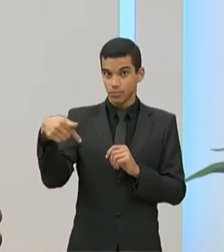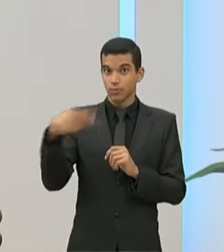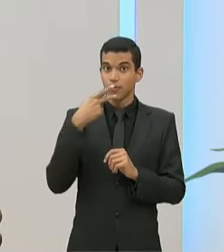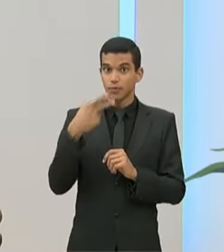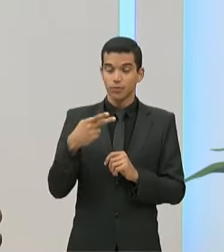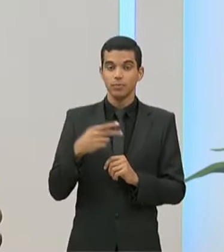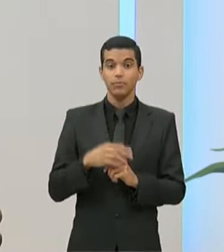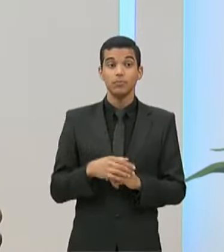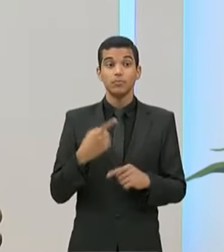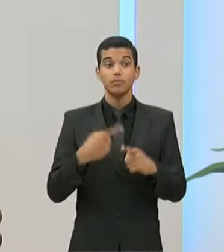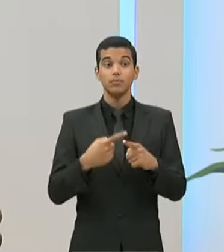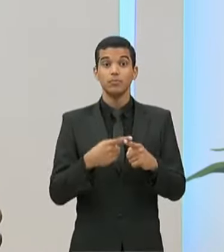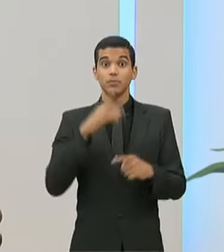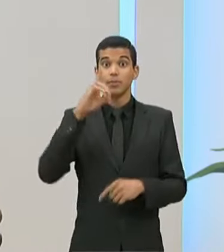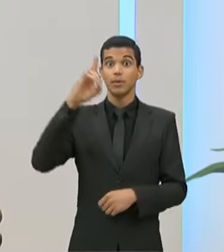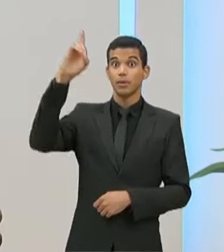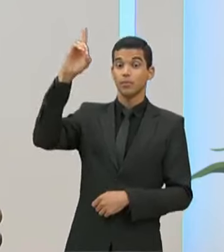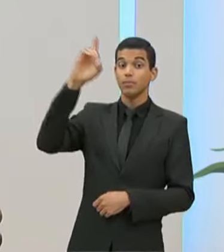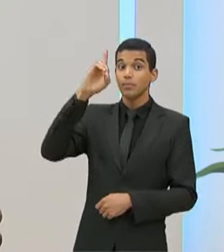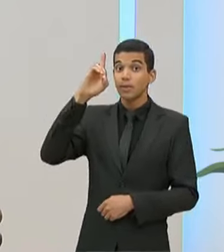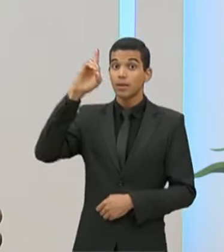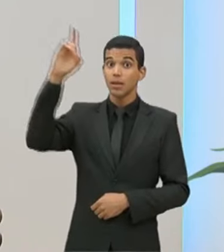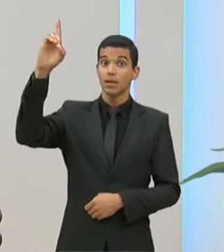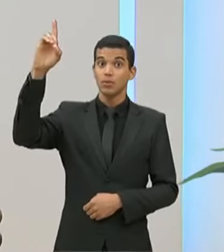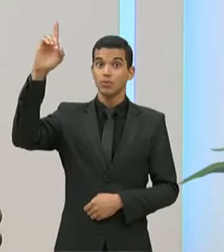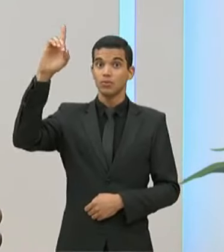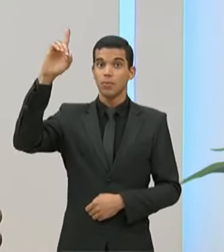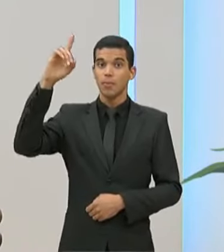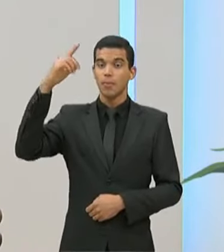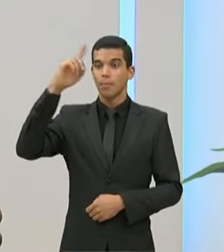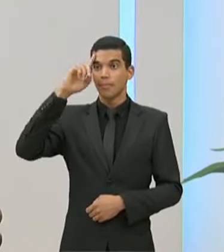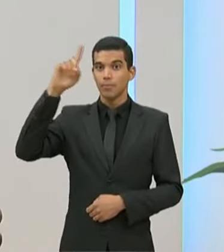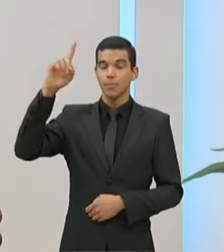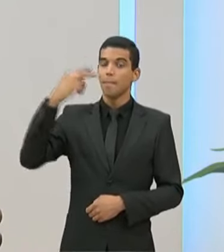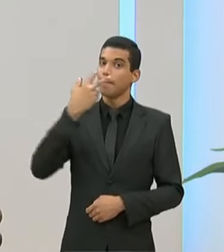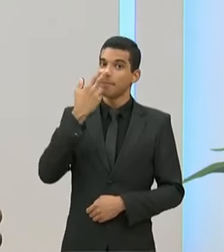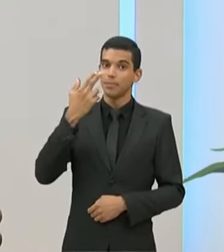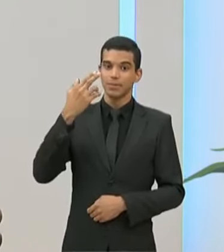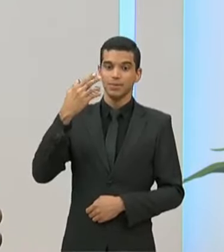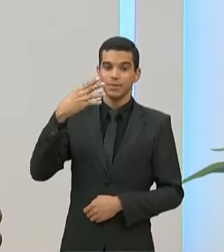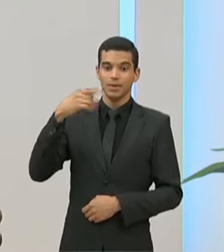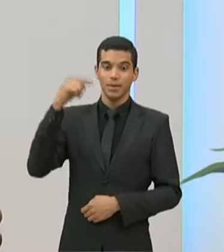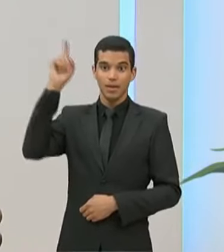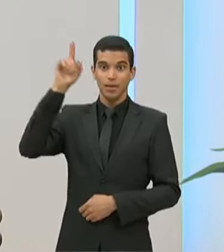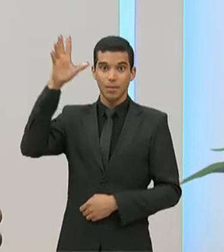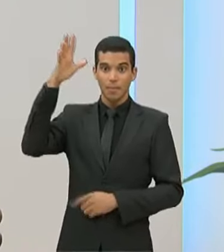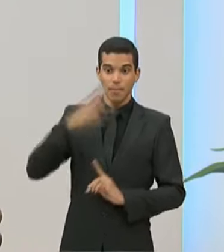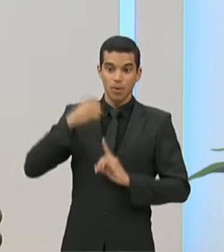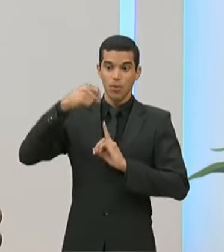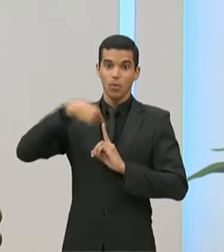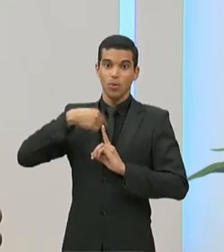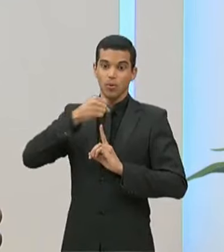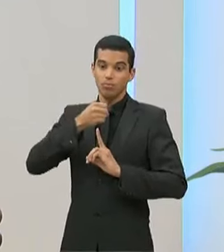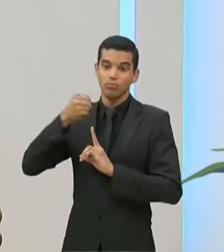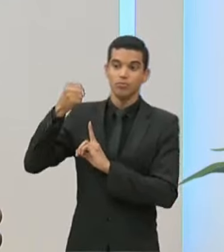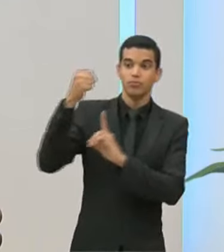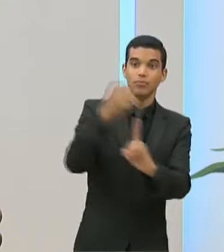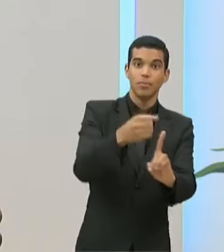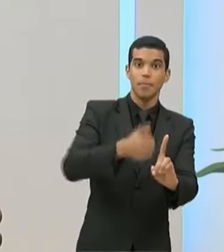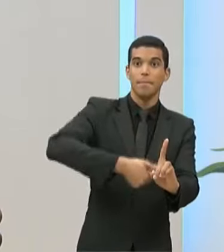Deus, veja o que é que ele diz, Deus me enviou diante da vossa face